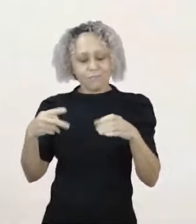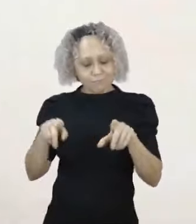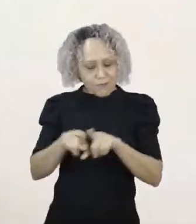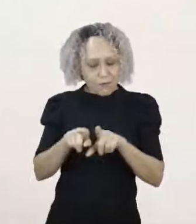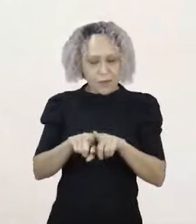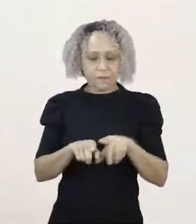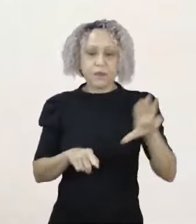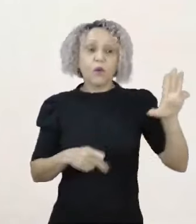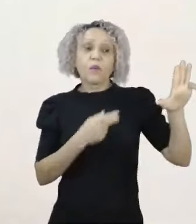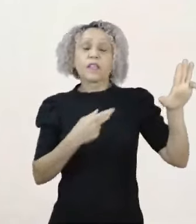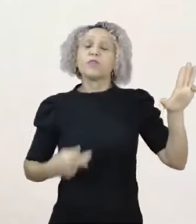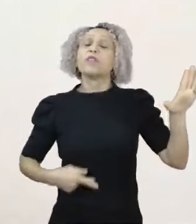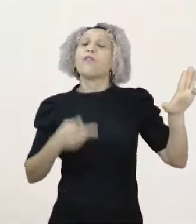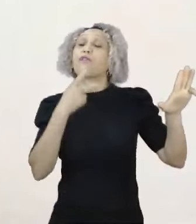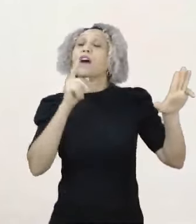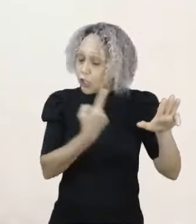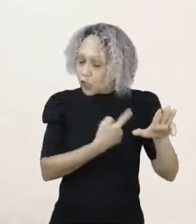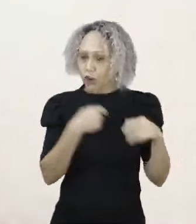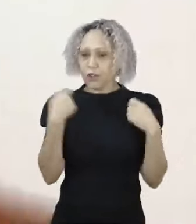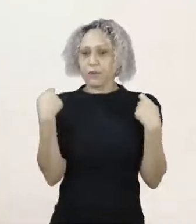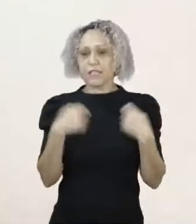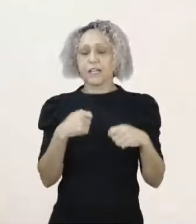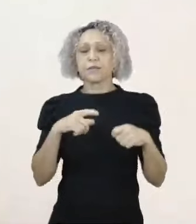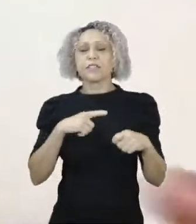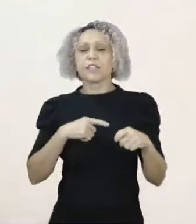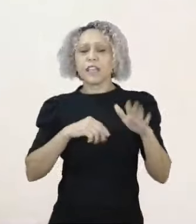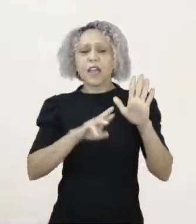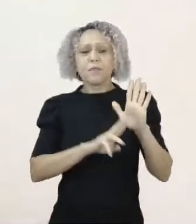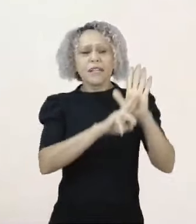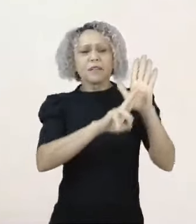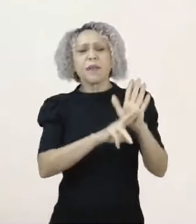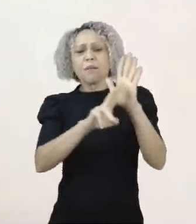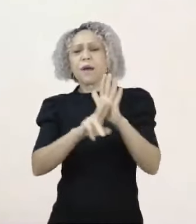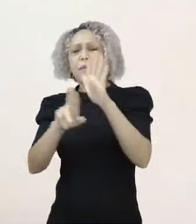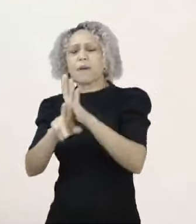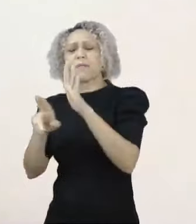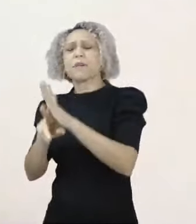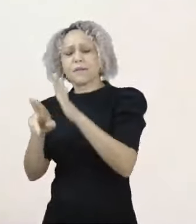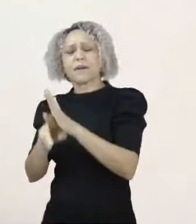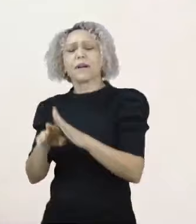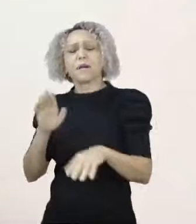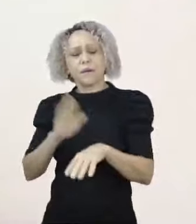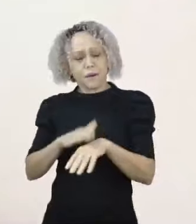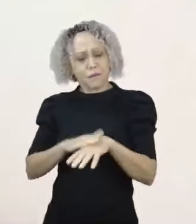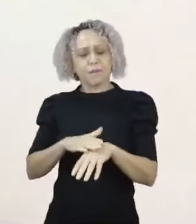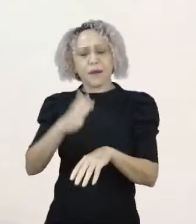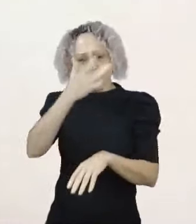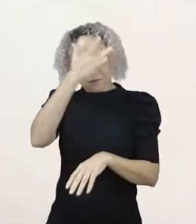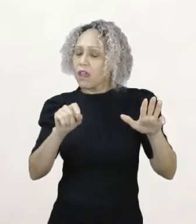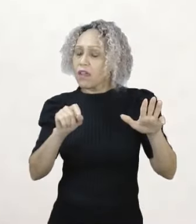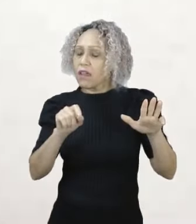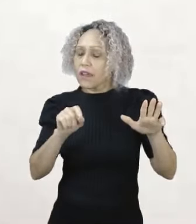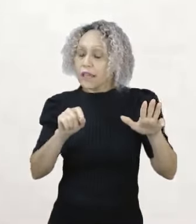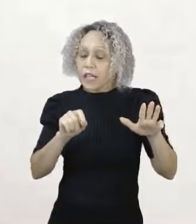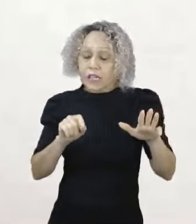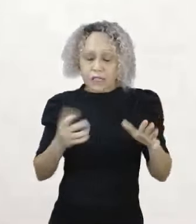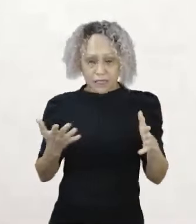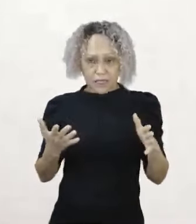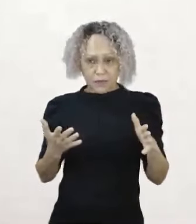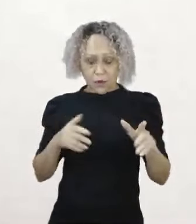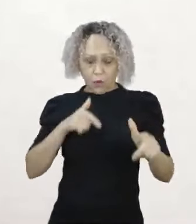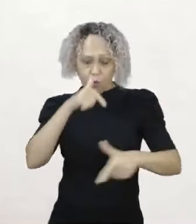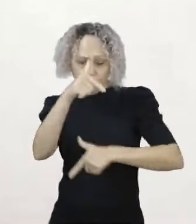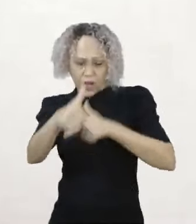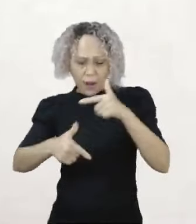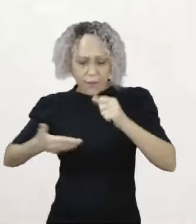na maioria dos municípios de cada estado para defender e falar daquilo que nós estamos fazendo para o povo brasileiro e é esse trabalho